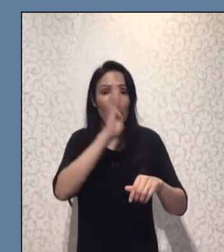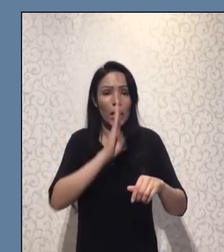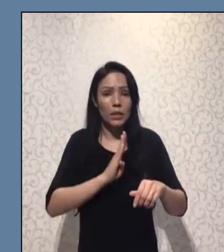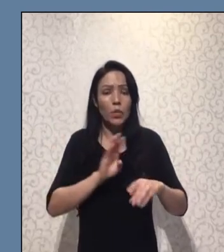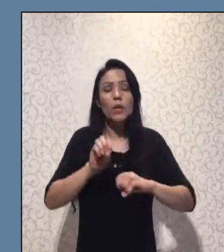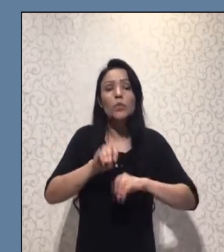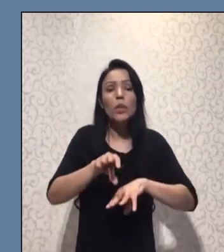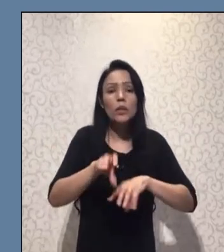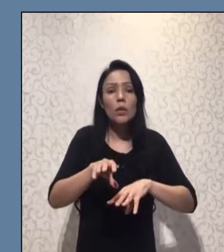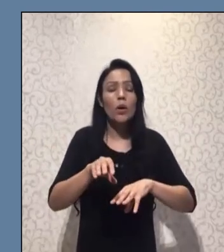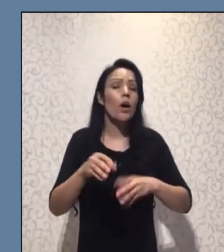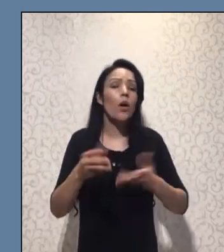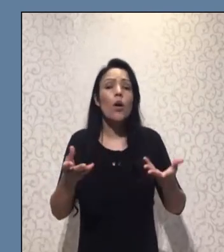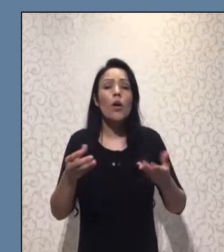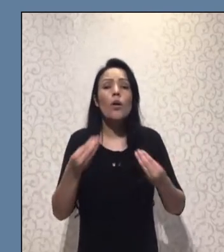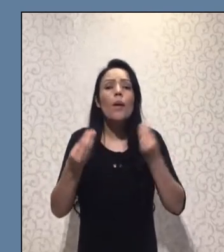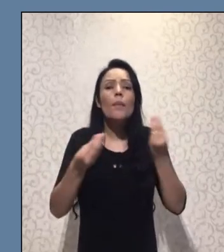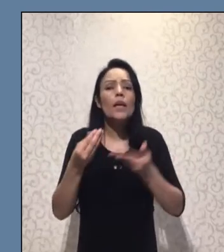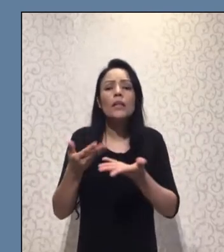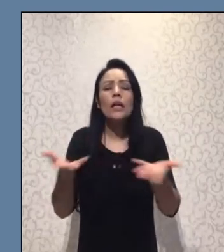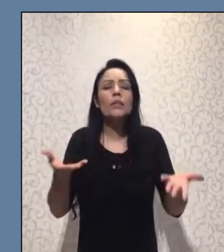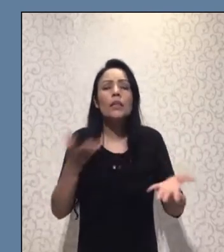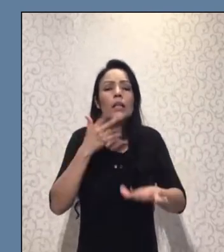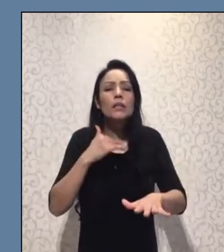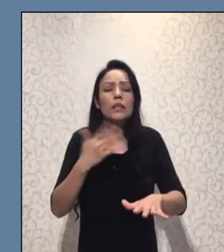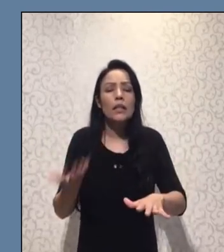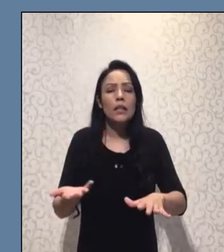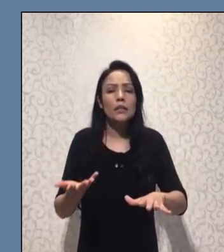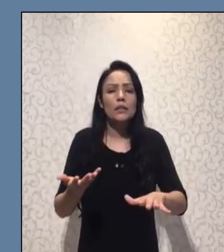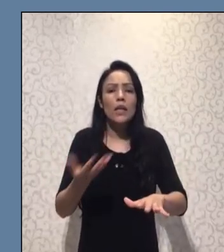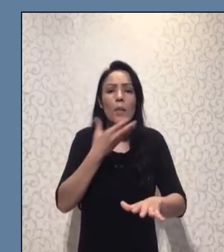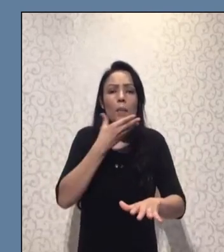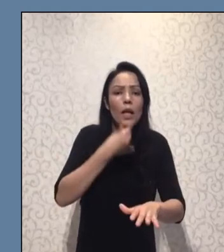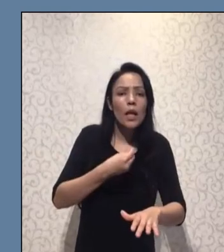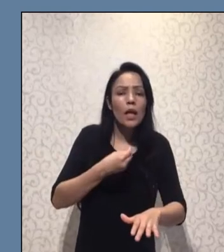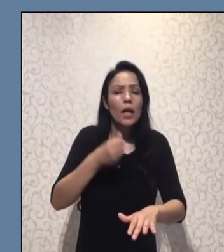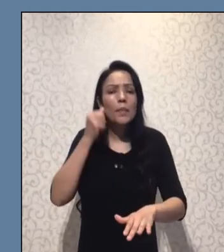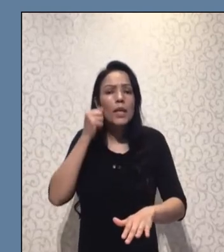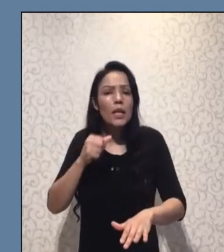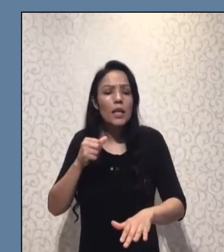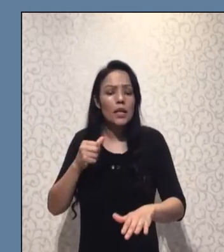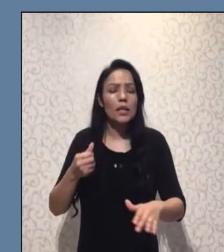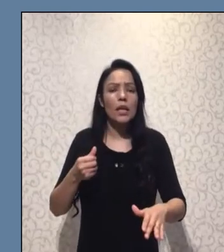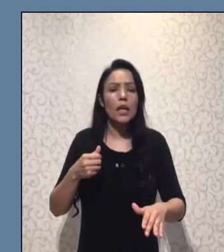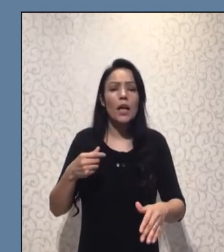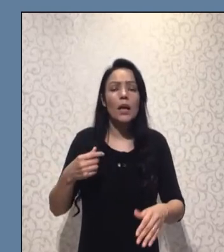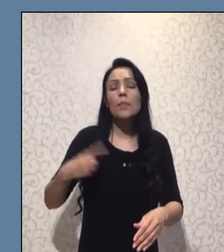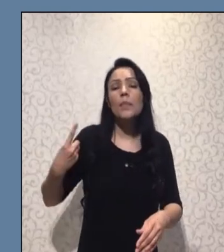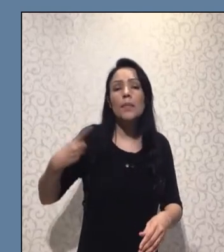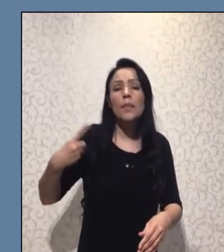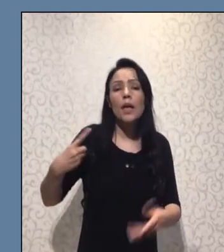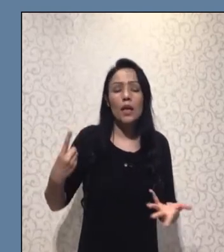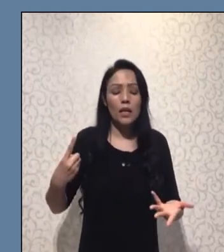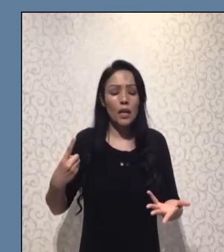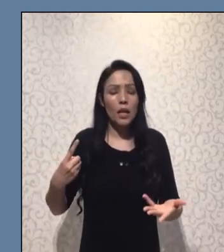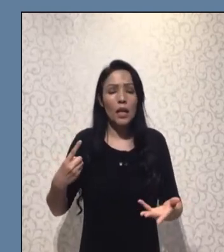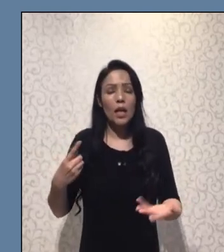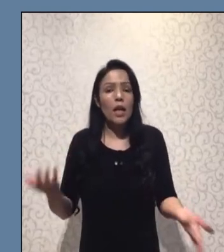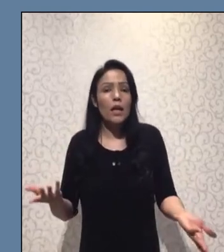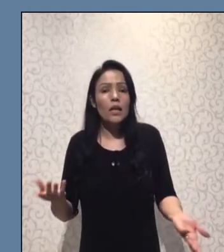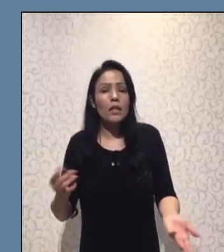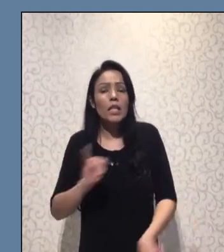os meninos e as meninas que estão nos primeiros anos das escolas? Qual é o tipo de... Como é que são